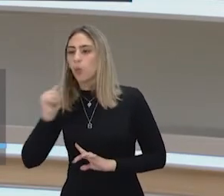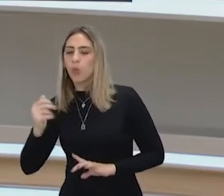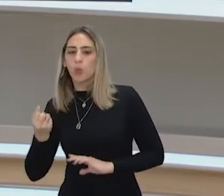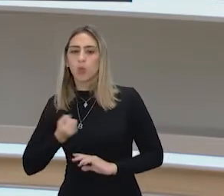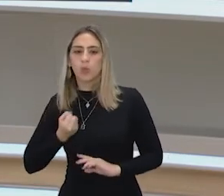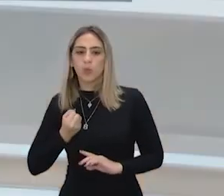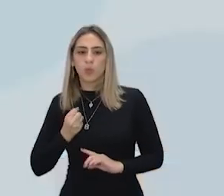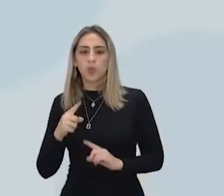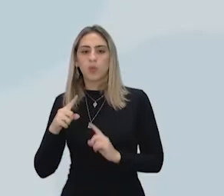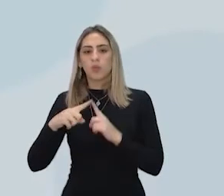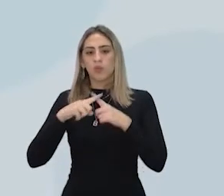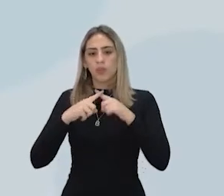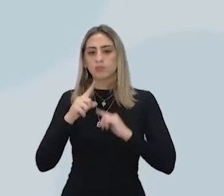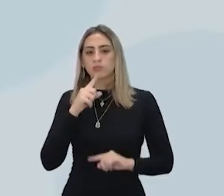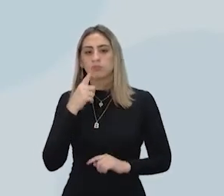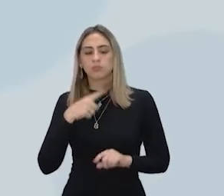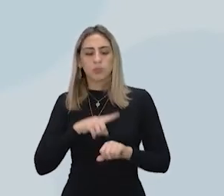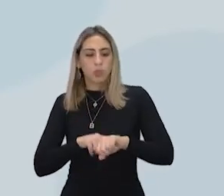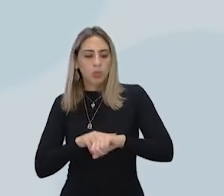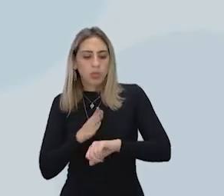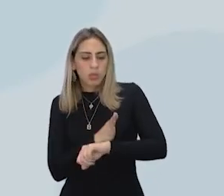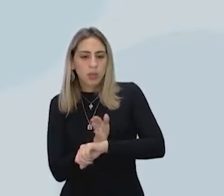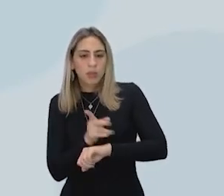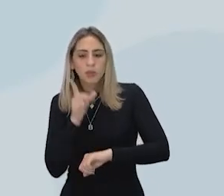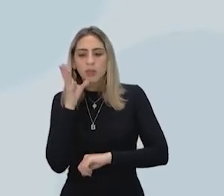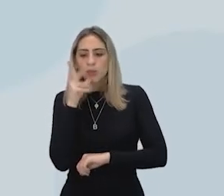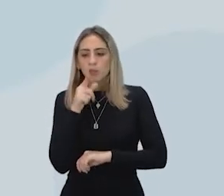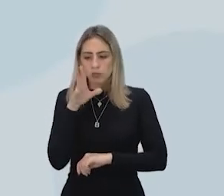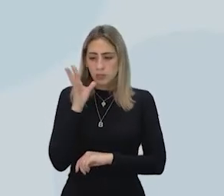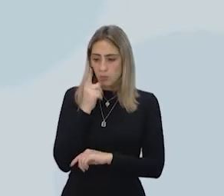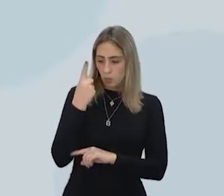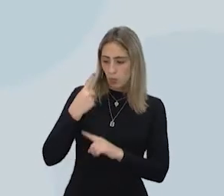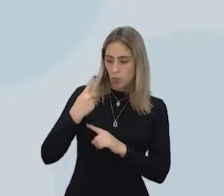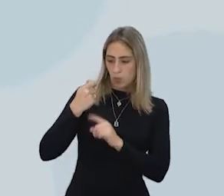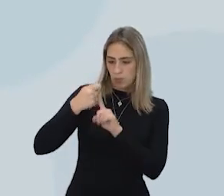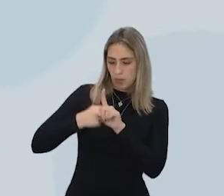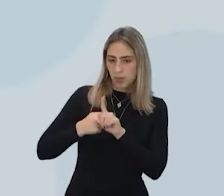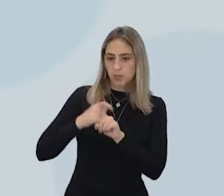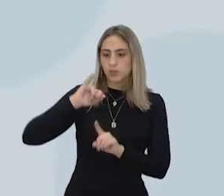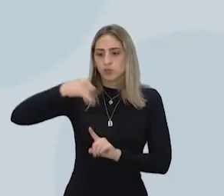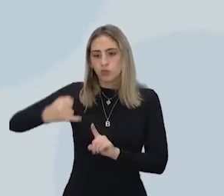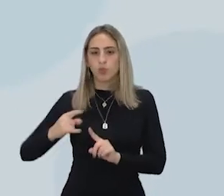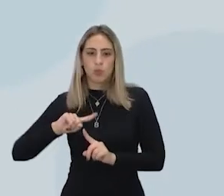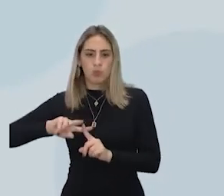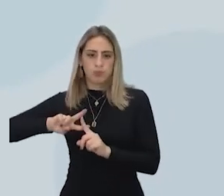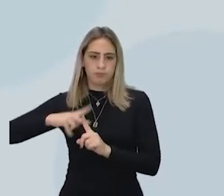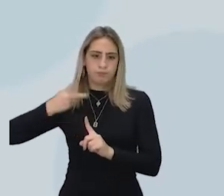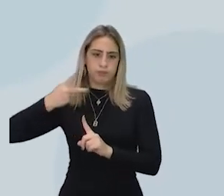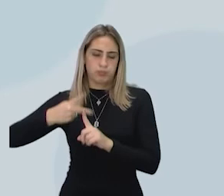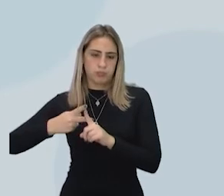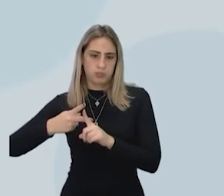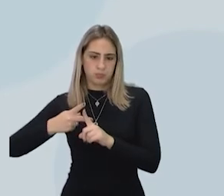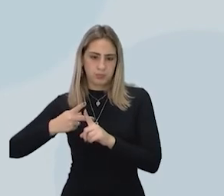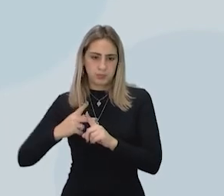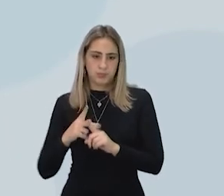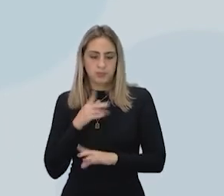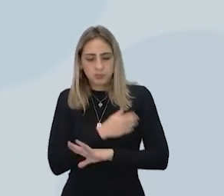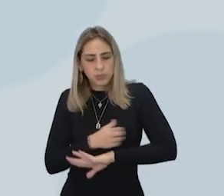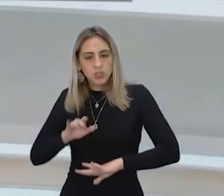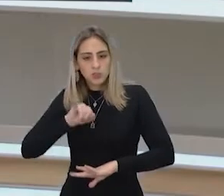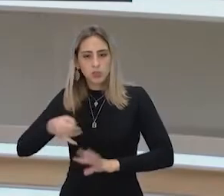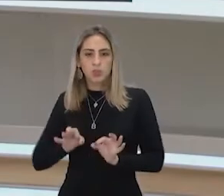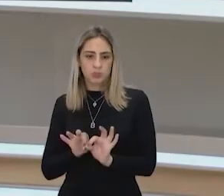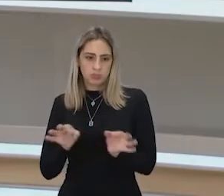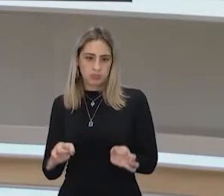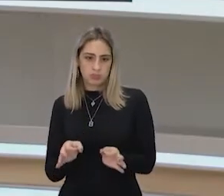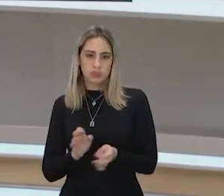vezes o tempo. Se você deve 1 mês, multiplica uma vez, 2 meses, 2 vezes e assim vai. Esse é o juro